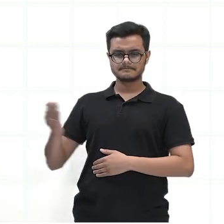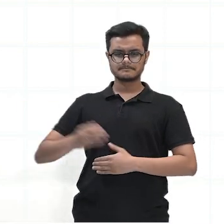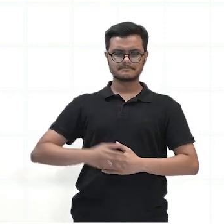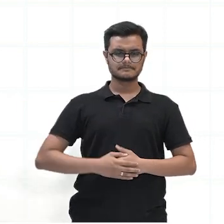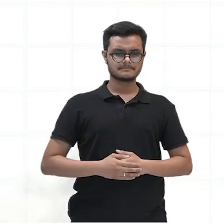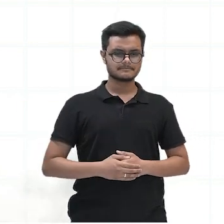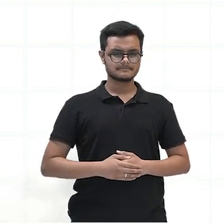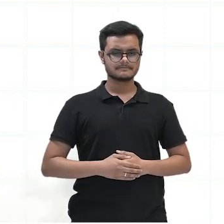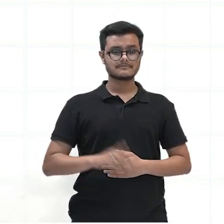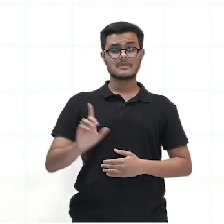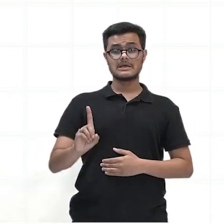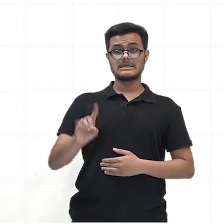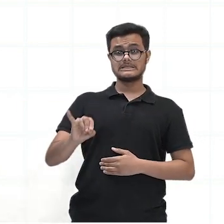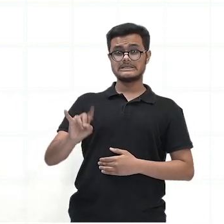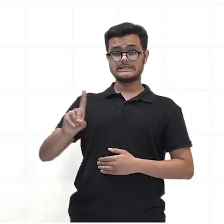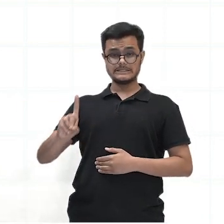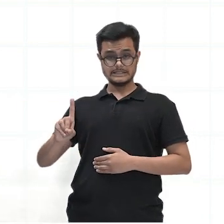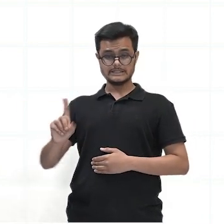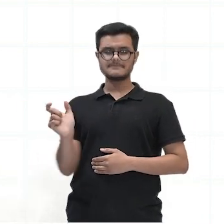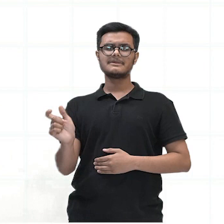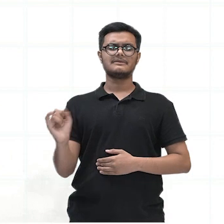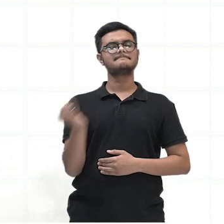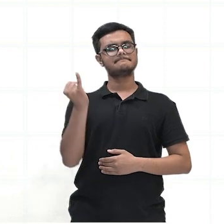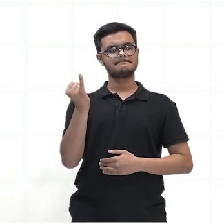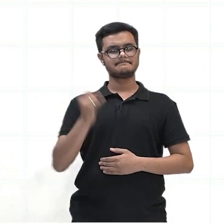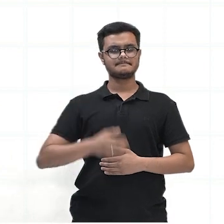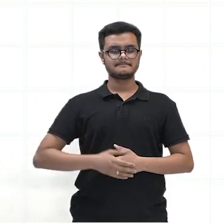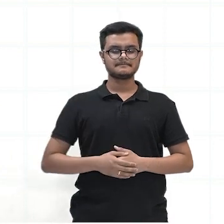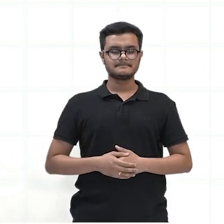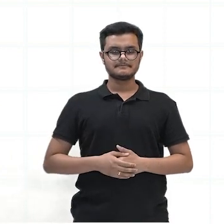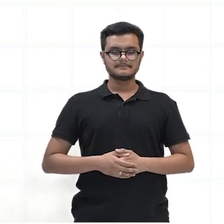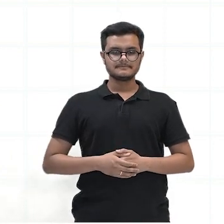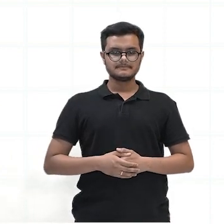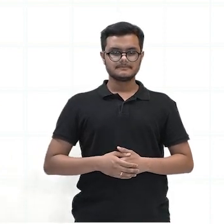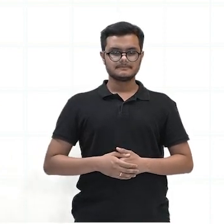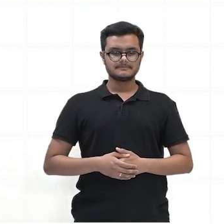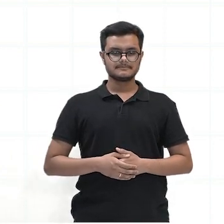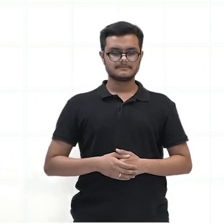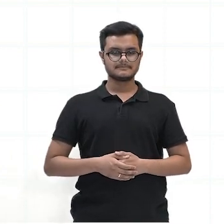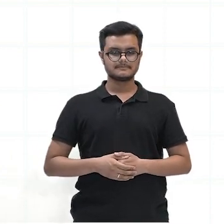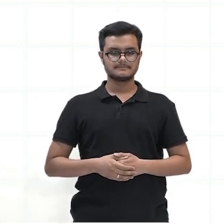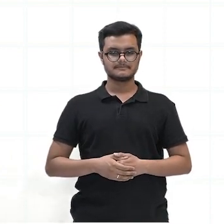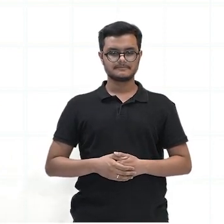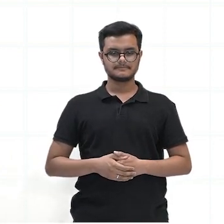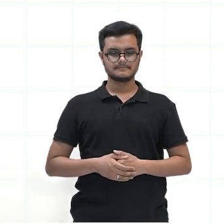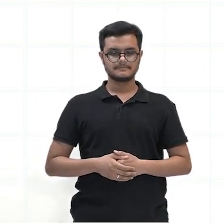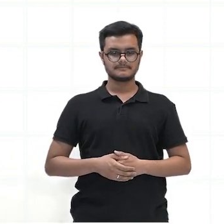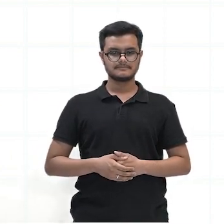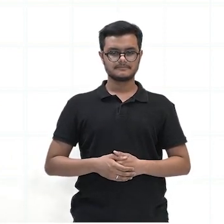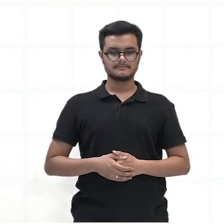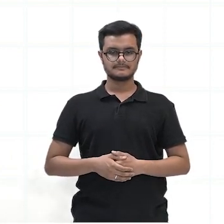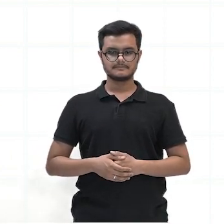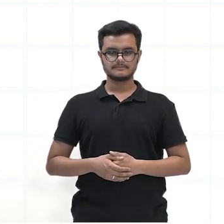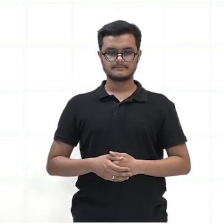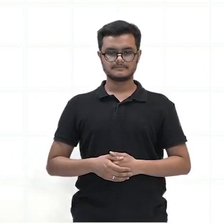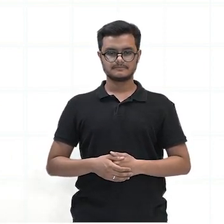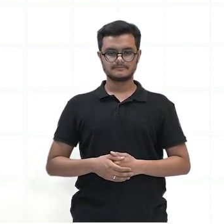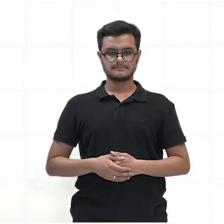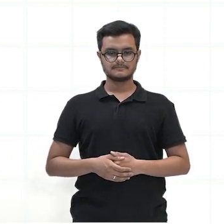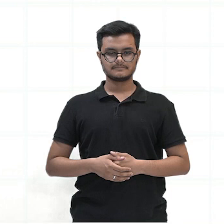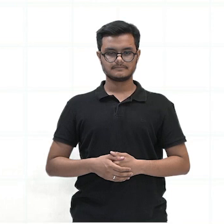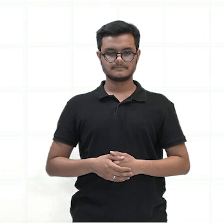importante também, did you know, é o verbo auxiliar do passado, para fazer perguntas no passado. Did you know,